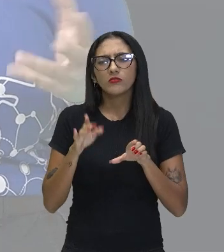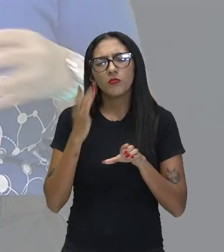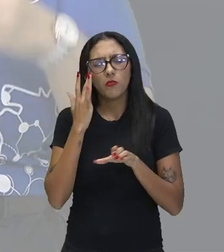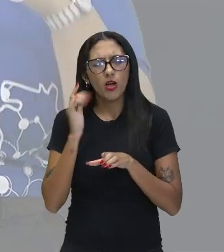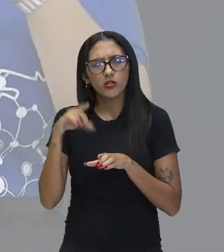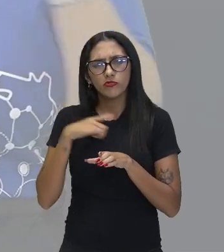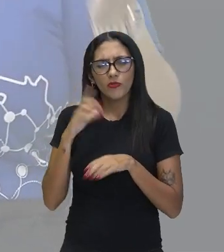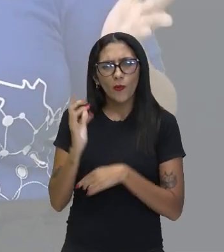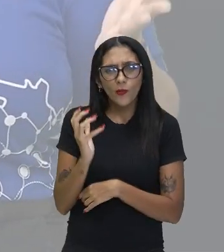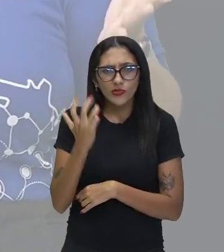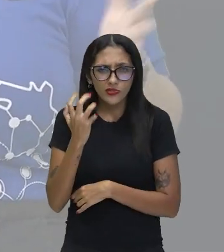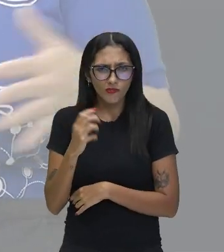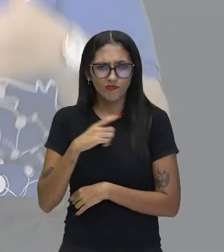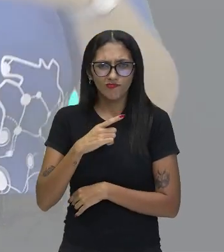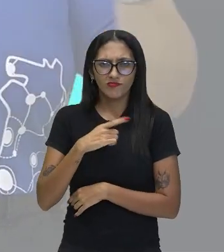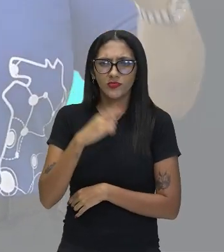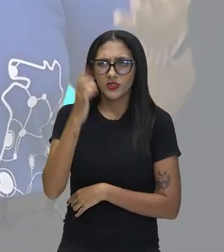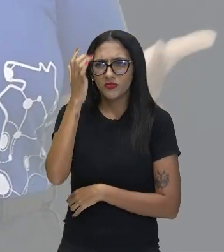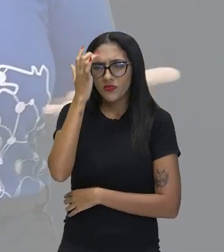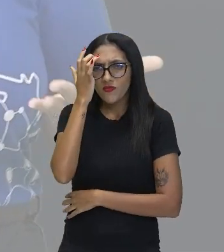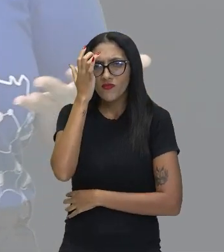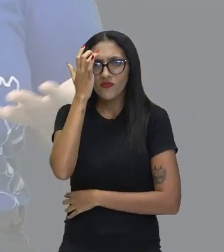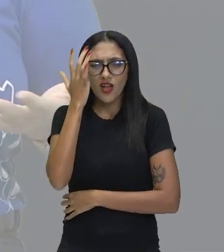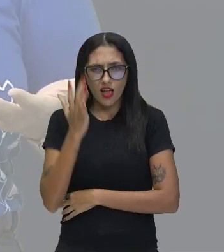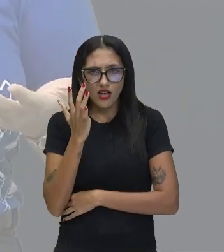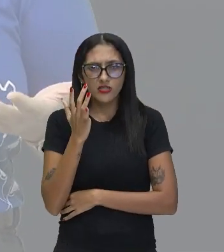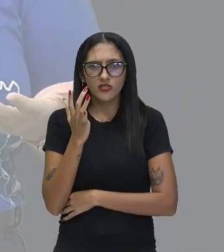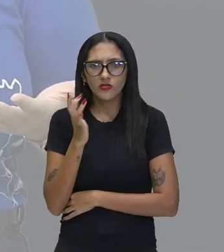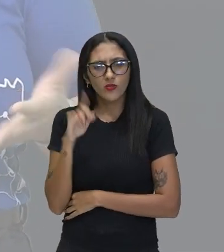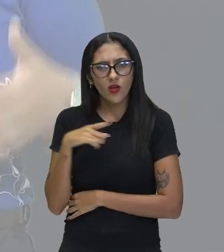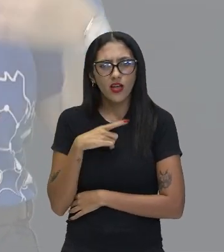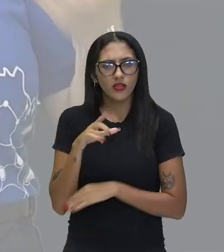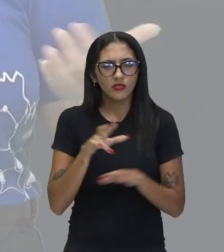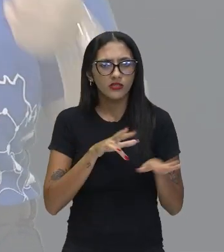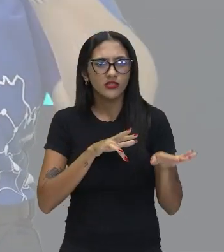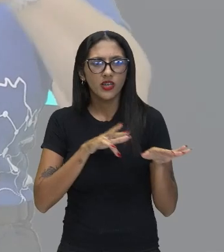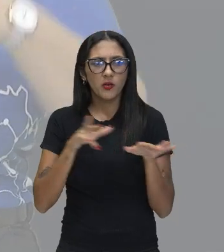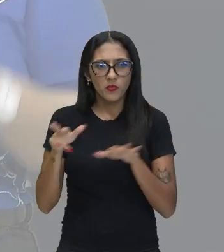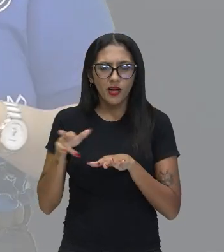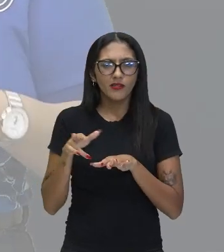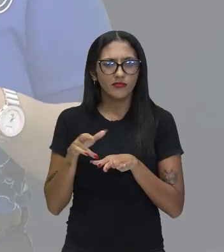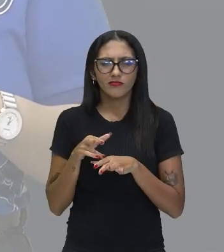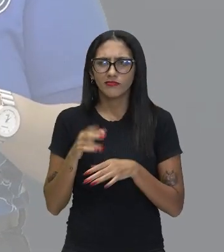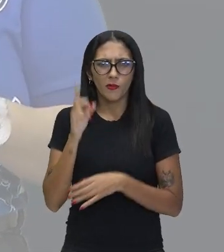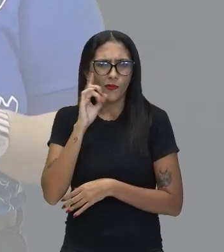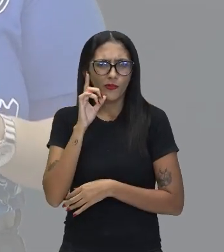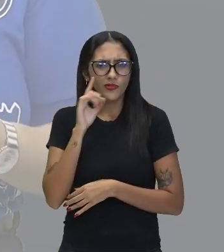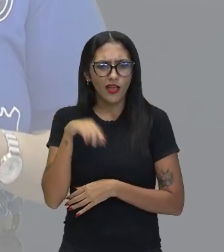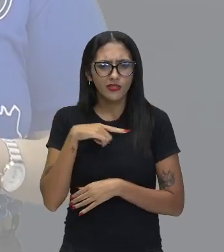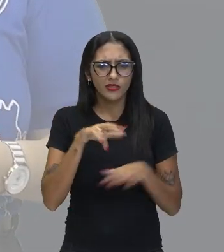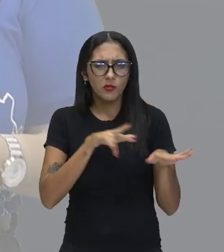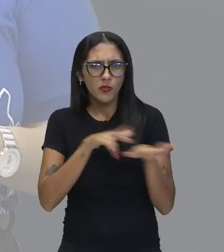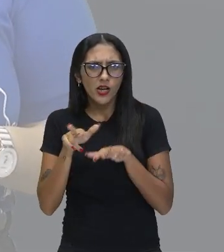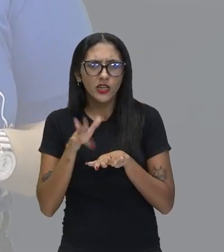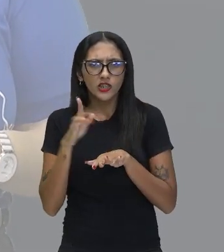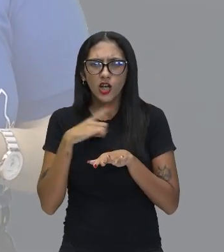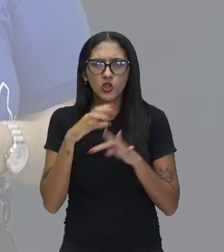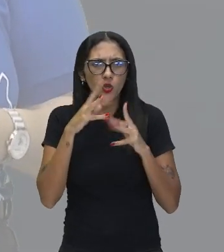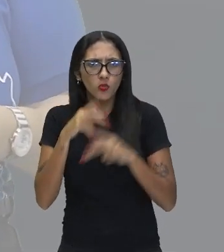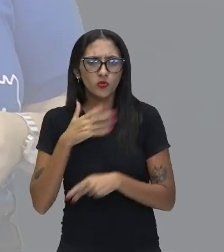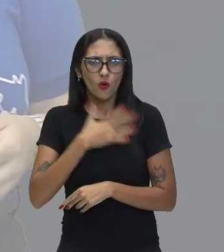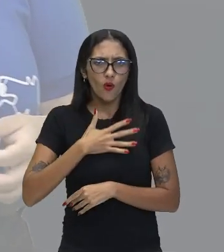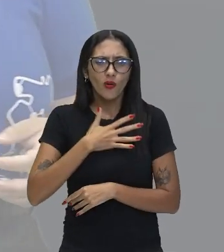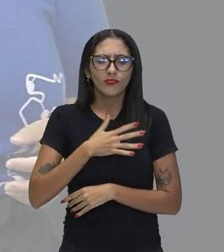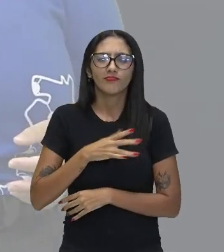tão fácil? De repente, a Semana de Arte Moderna acontece e todo mundo aceita o modernismo? Não, não foi bem